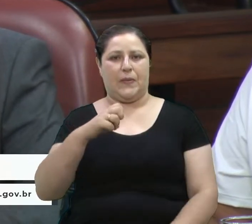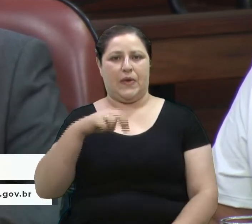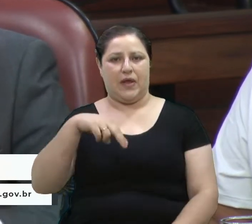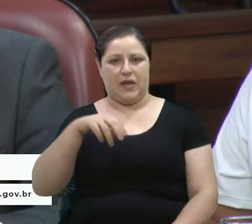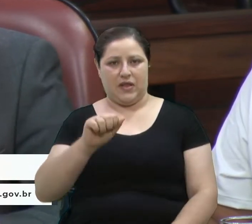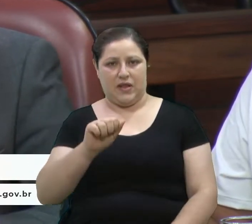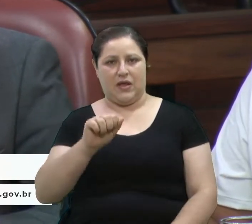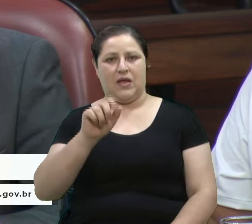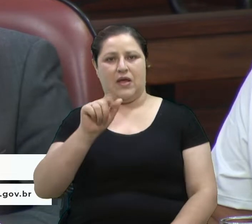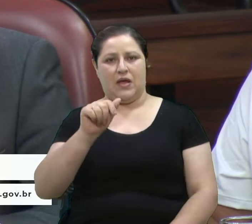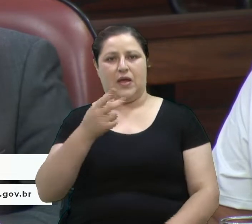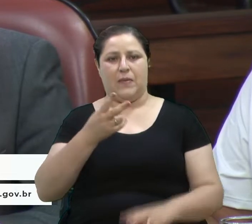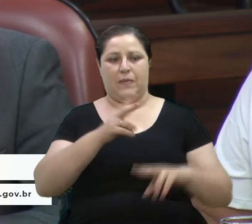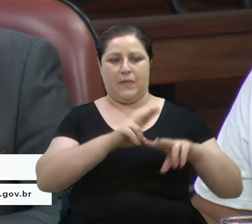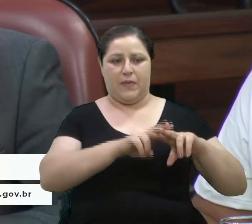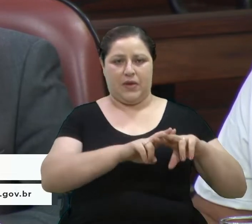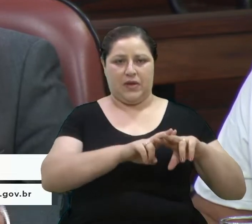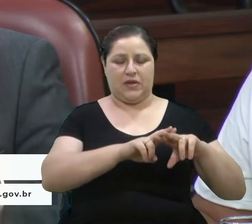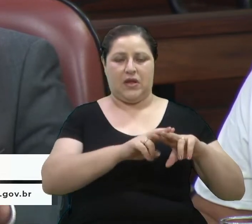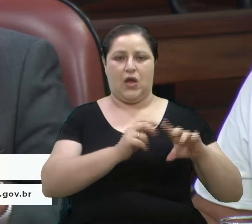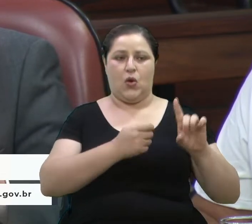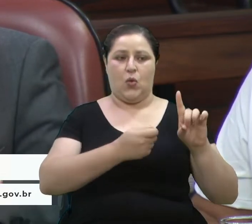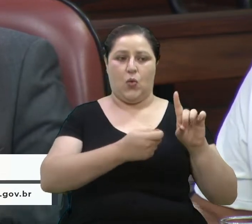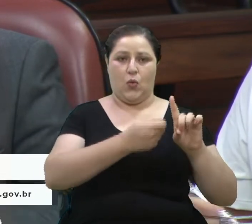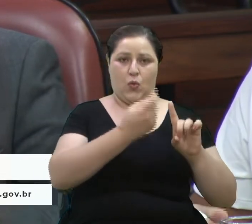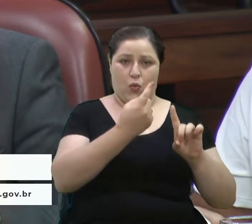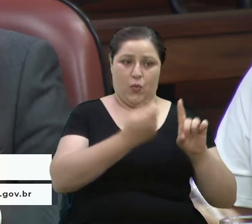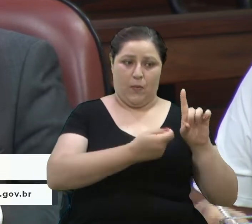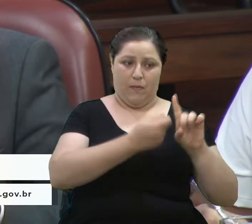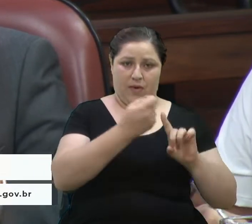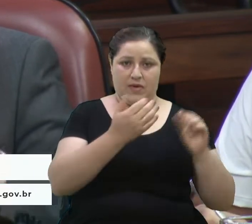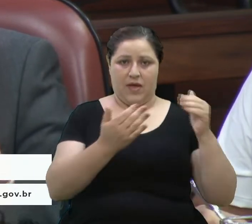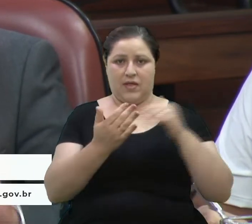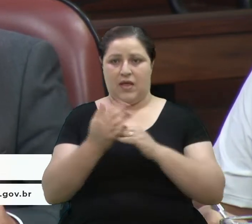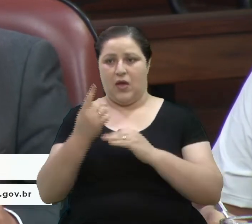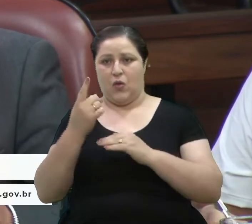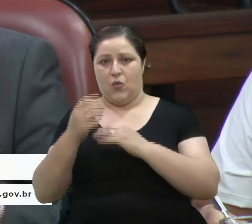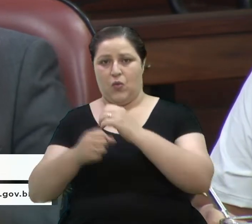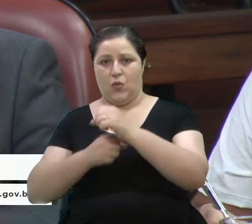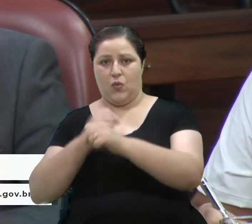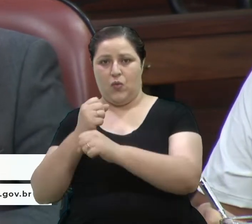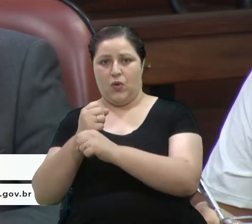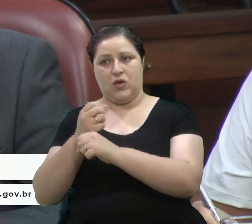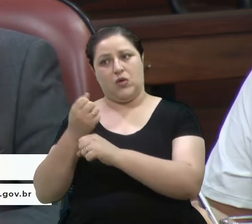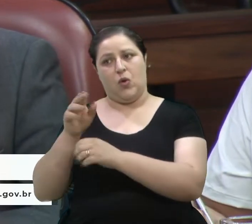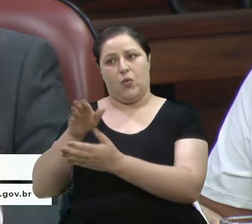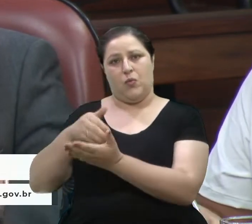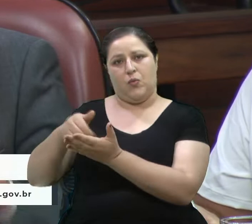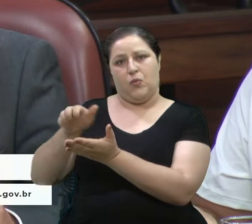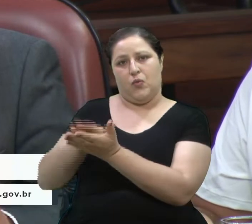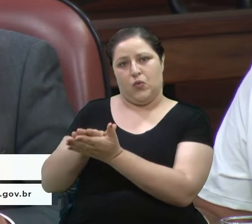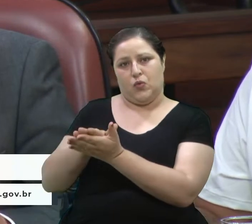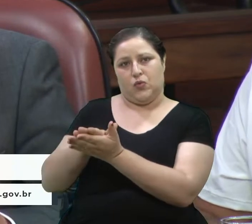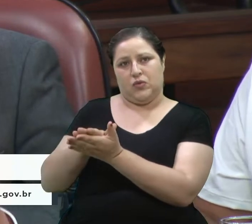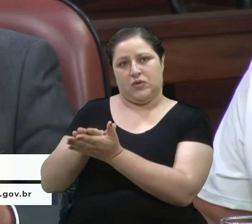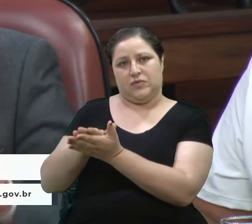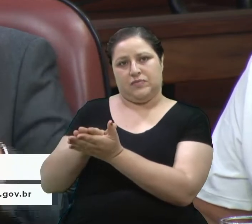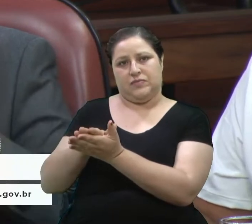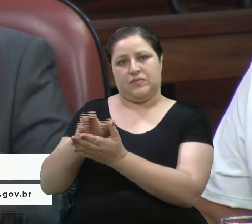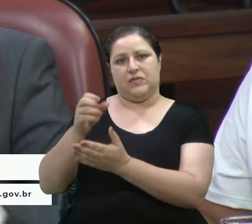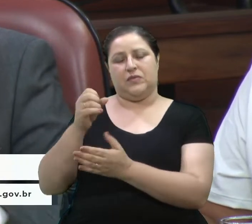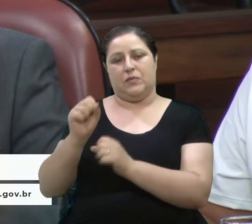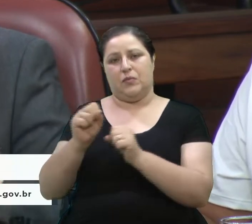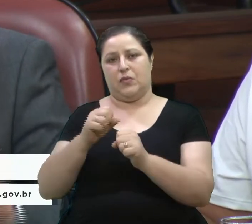de 1 mês a 1 ano ou multa. Parágrafo único. Se há emprego de violência, a pena é aumentada